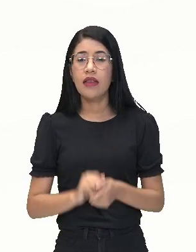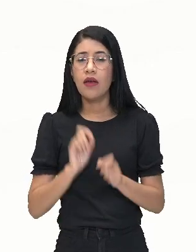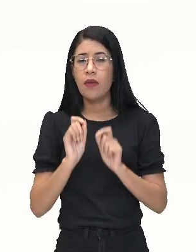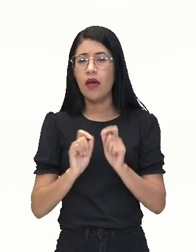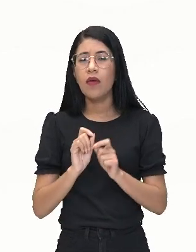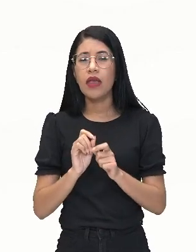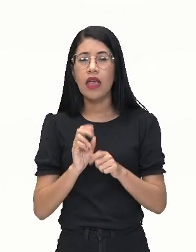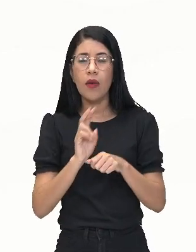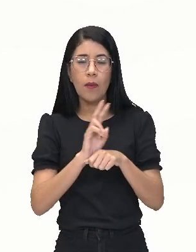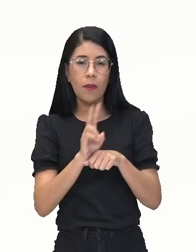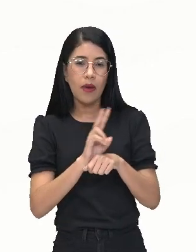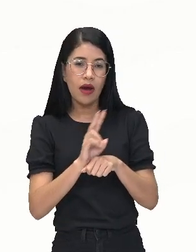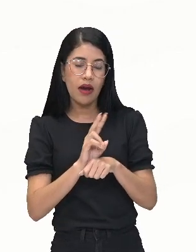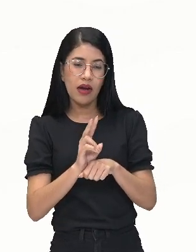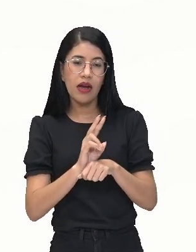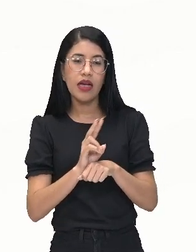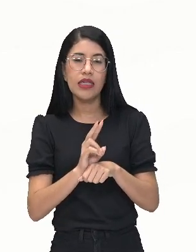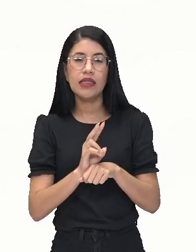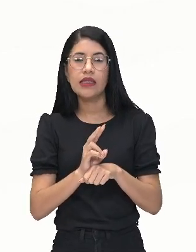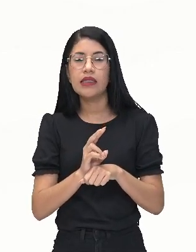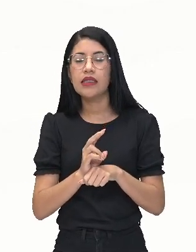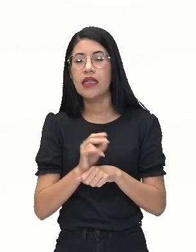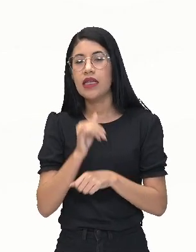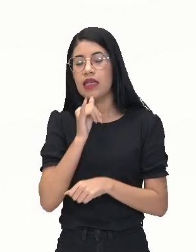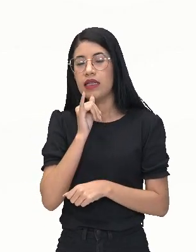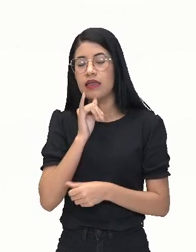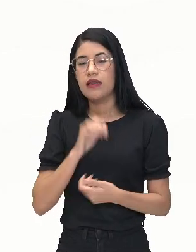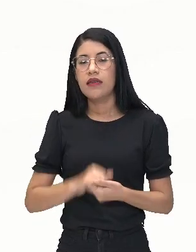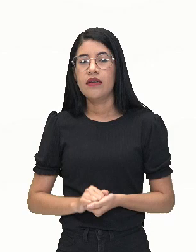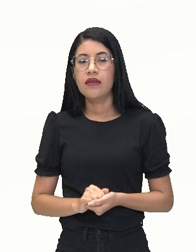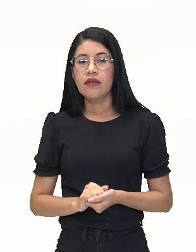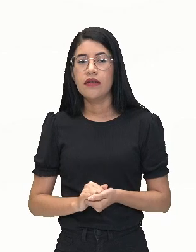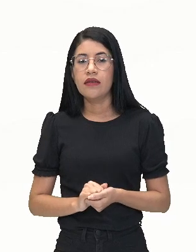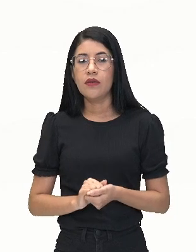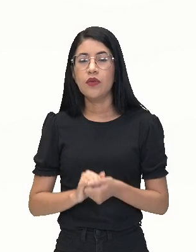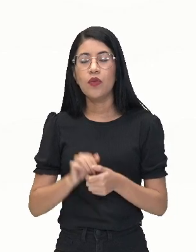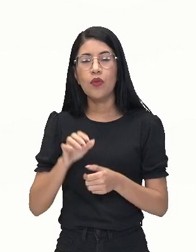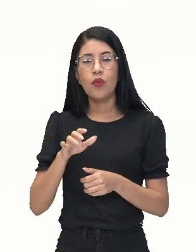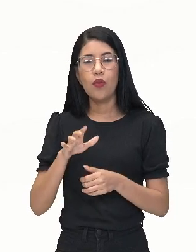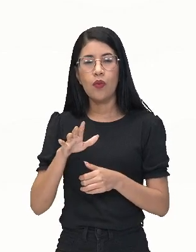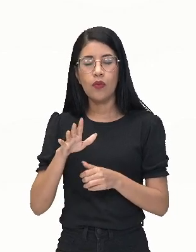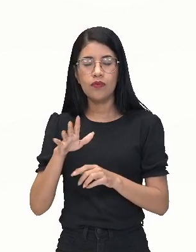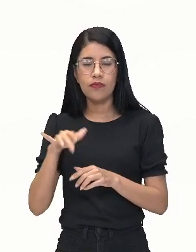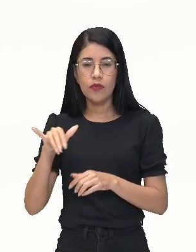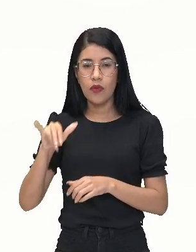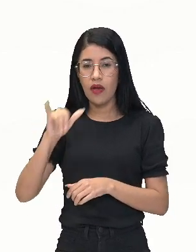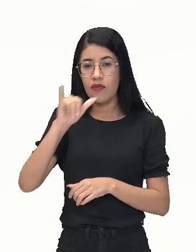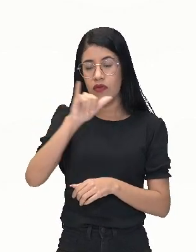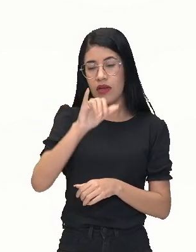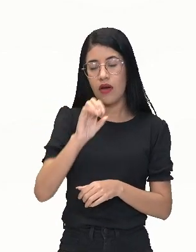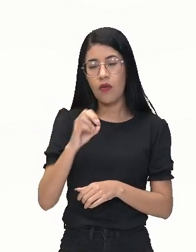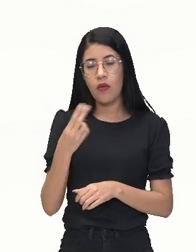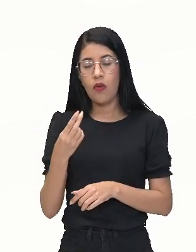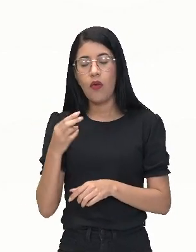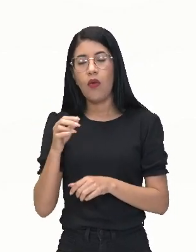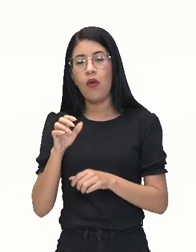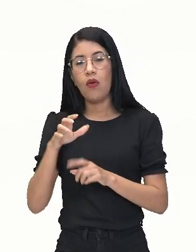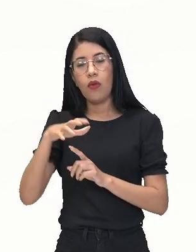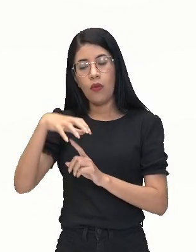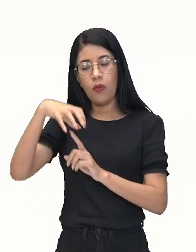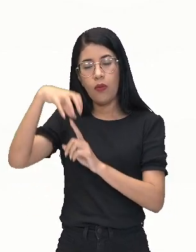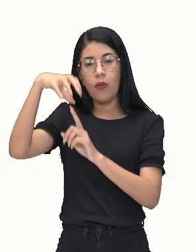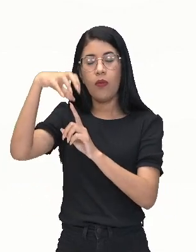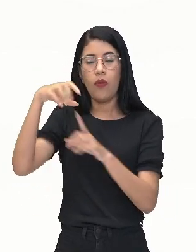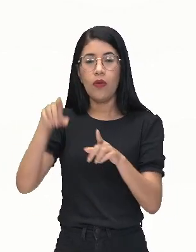imageamento que se faz ou a bordo de uma aeronave ou de um balão, ou ainda em órbita,